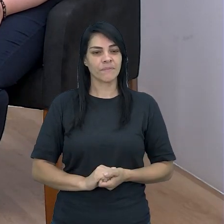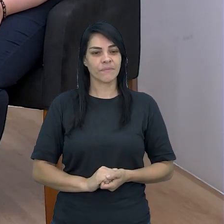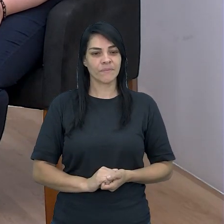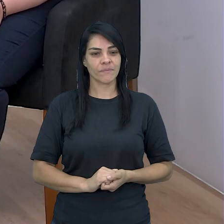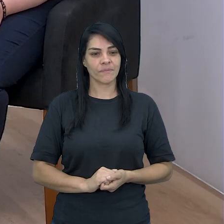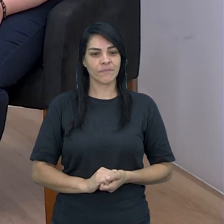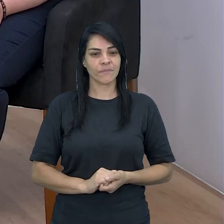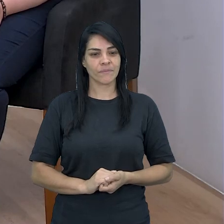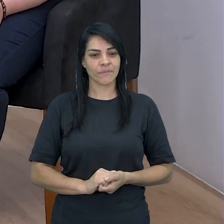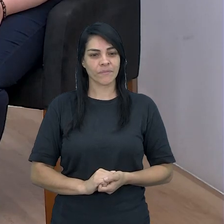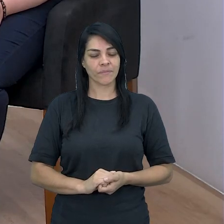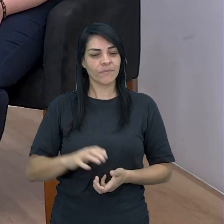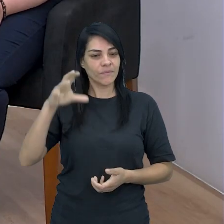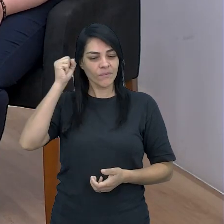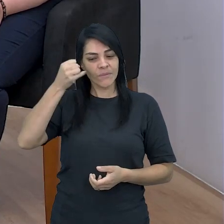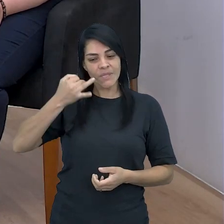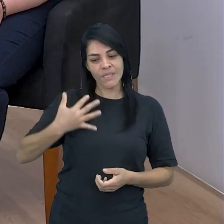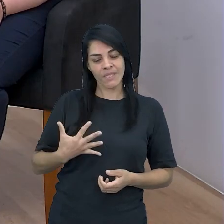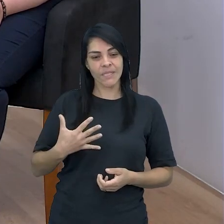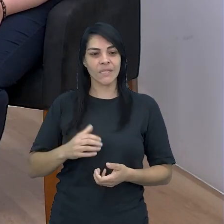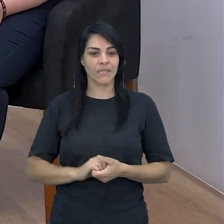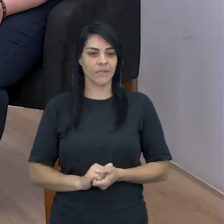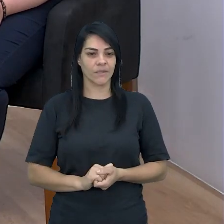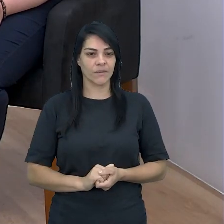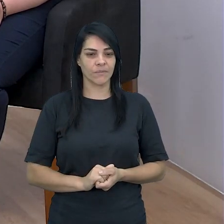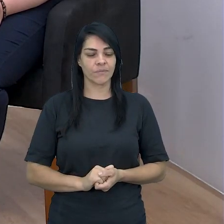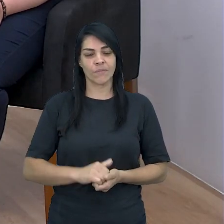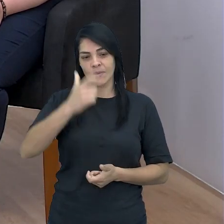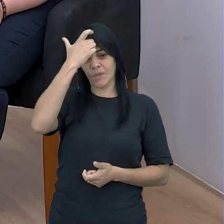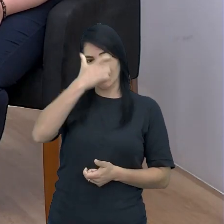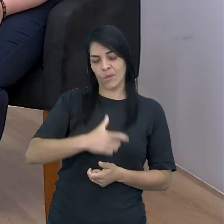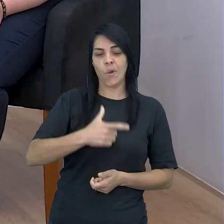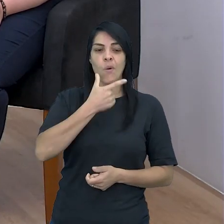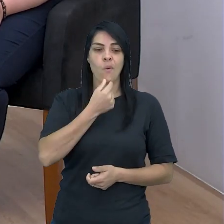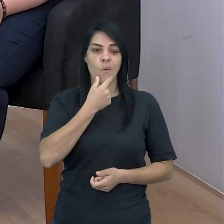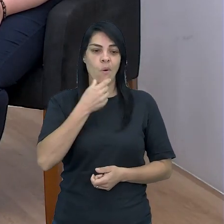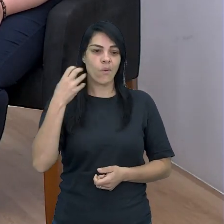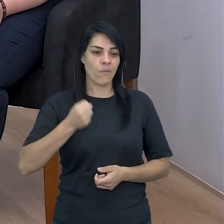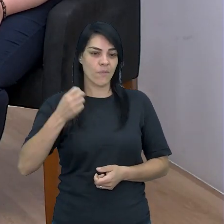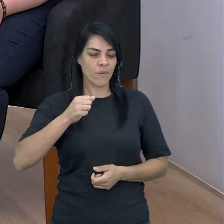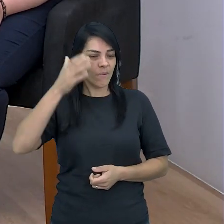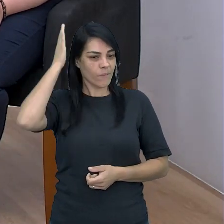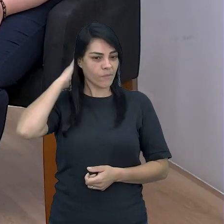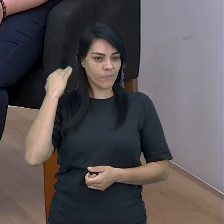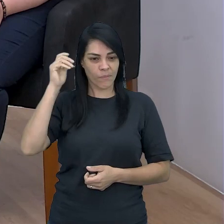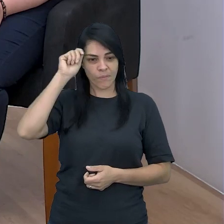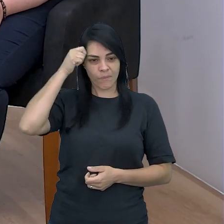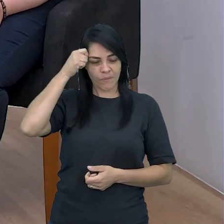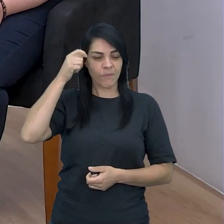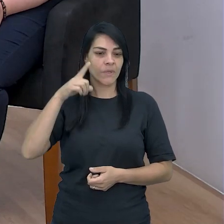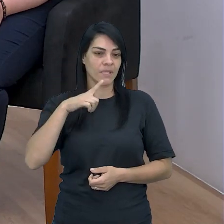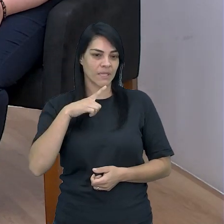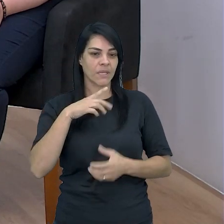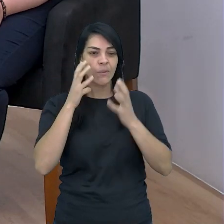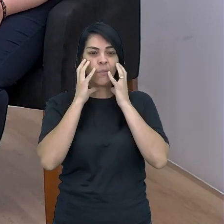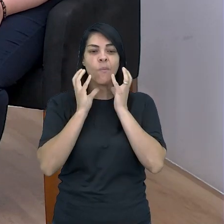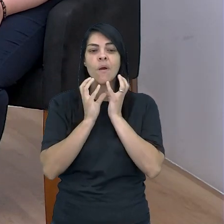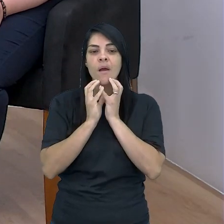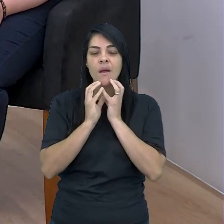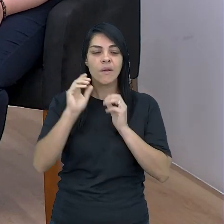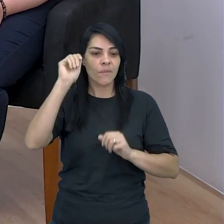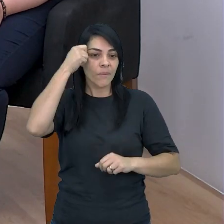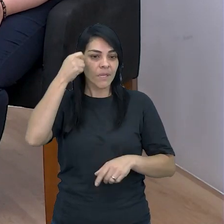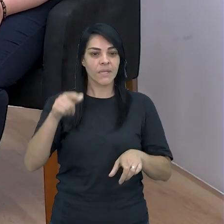Também vou fazer a minha autodescrição. Sou um homem branco, com cabelo curto, preto, tenho barba